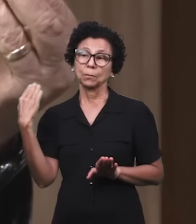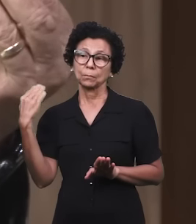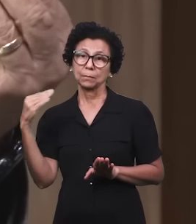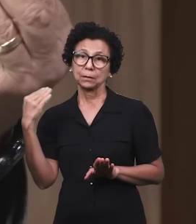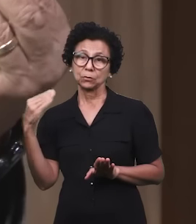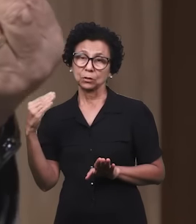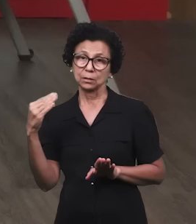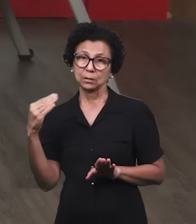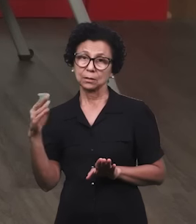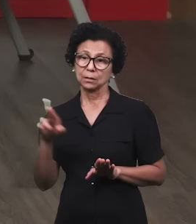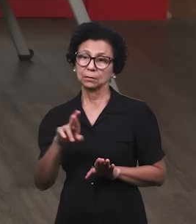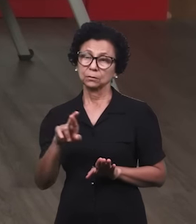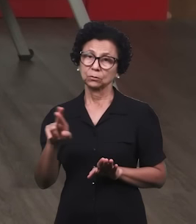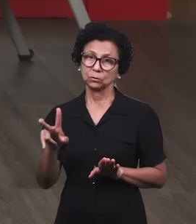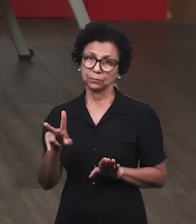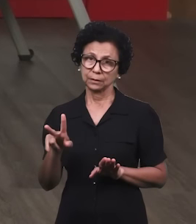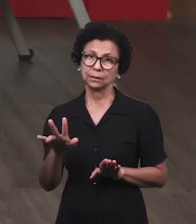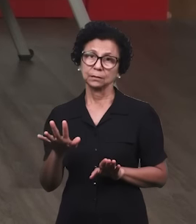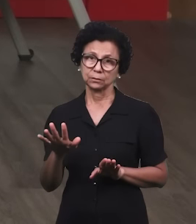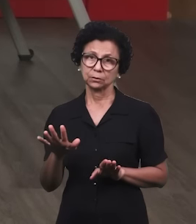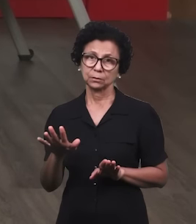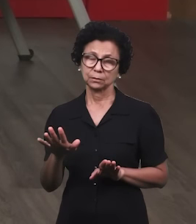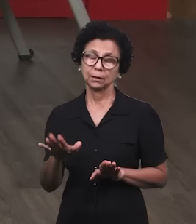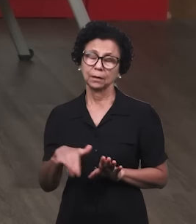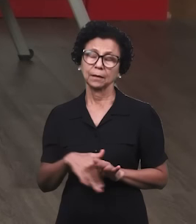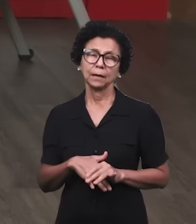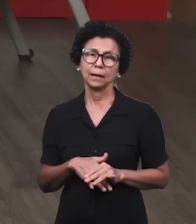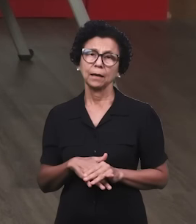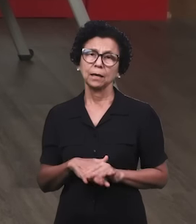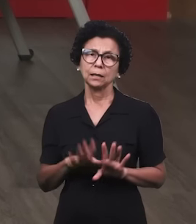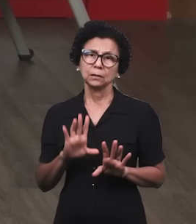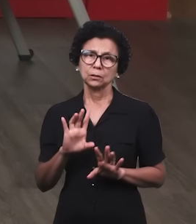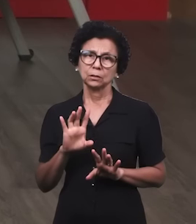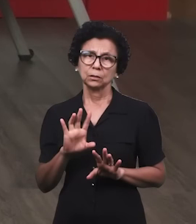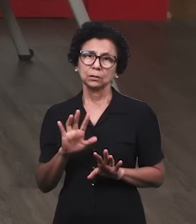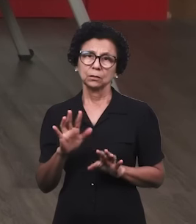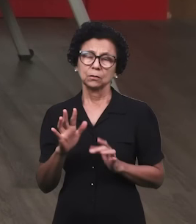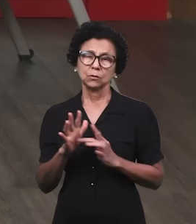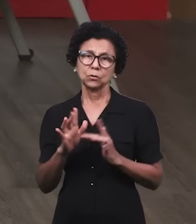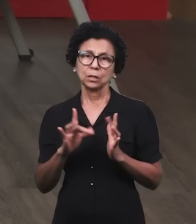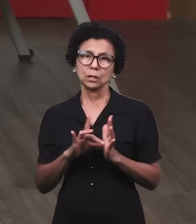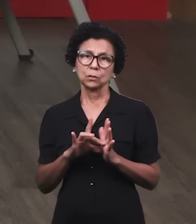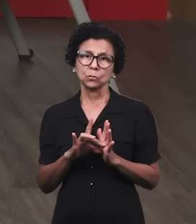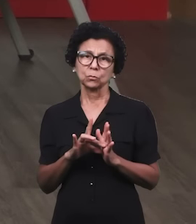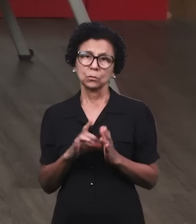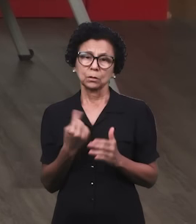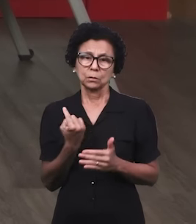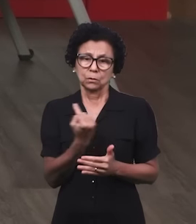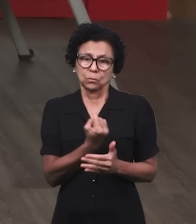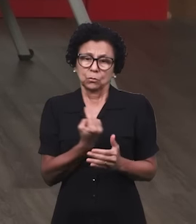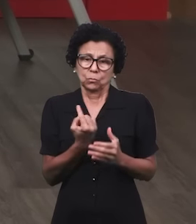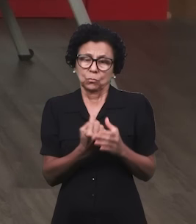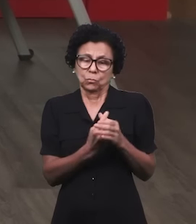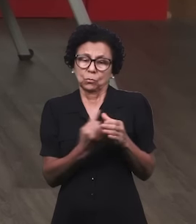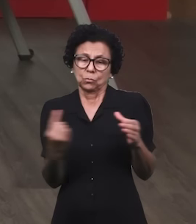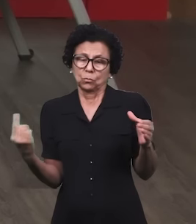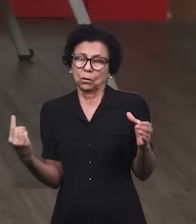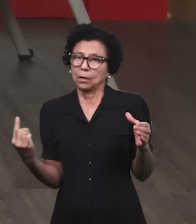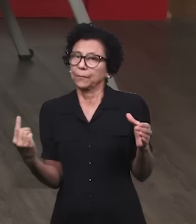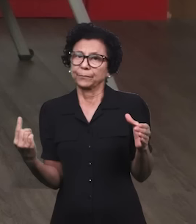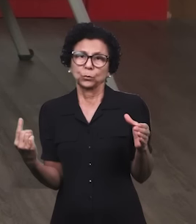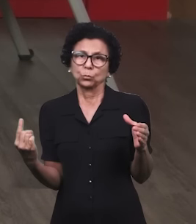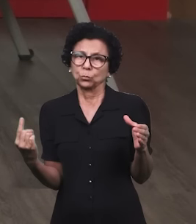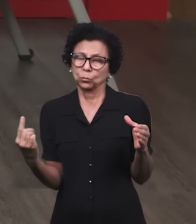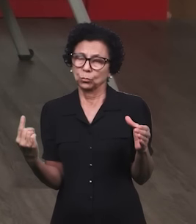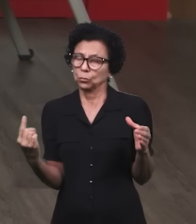asceta. Jesus ele não se isolava, pelo contrário, ele tinha